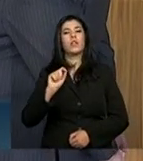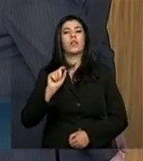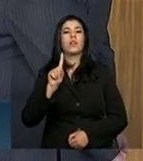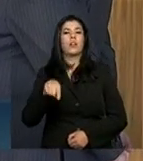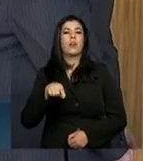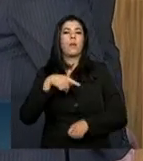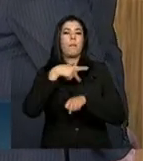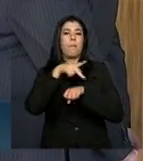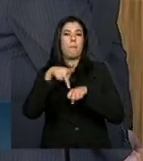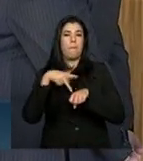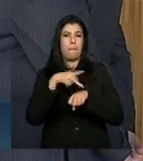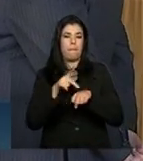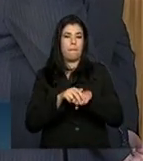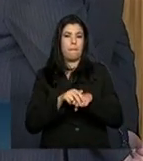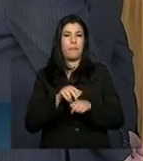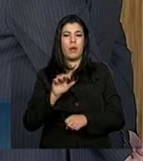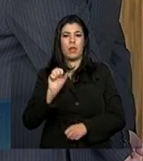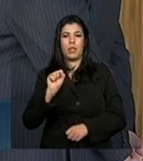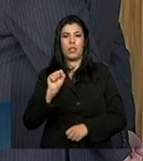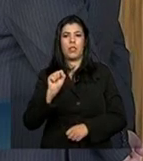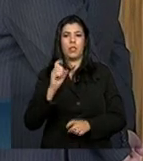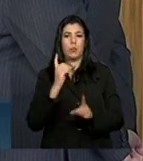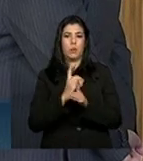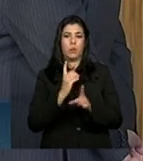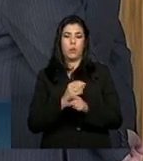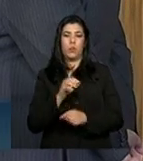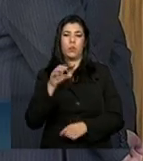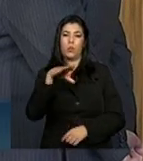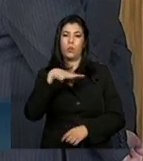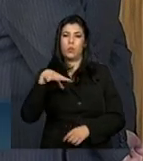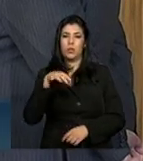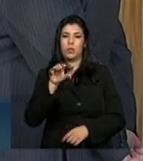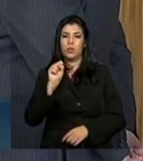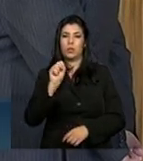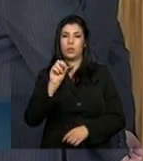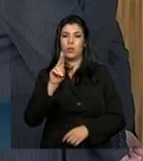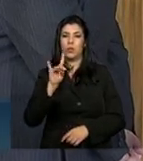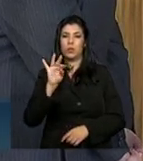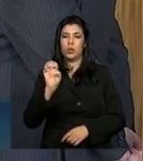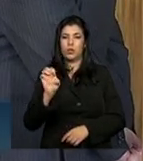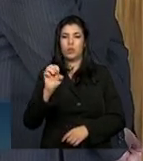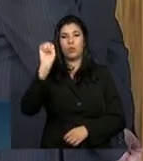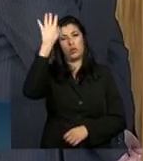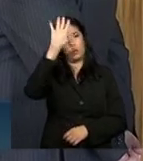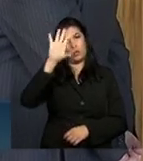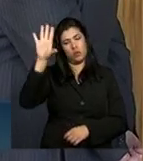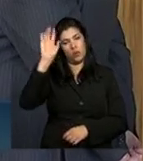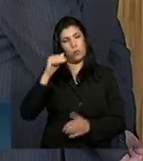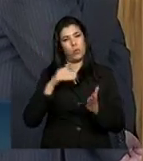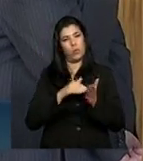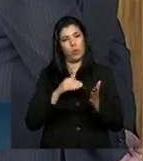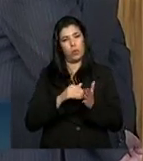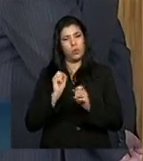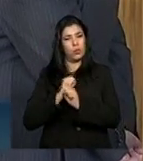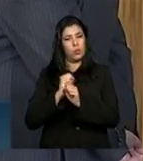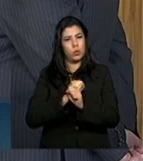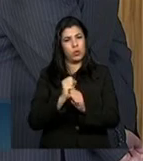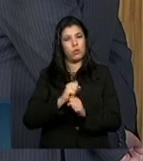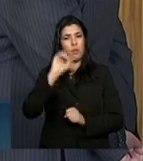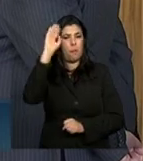país localizado no sudeste da Europa, nos últimos 3 anos, Brasil e Sérvia têm